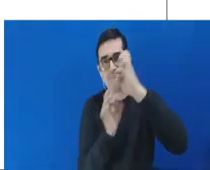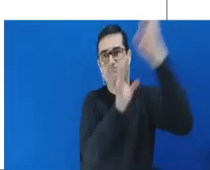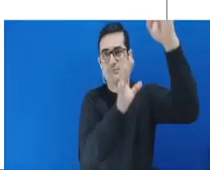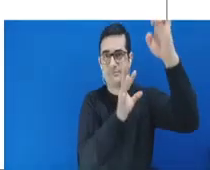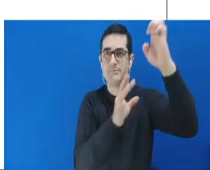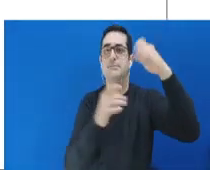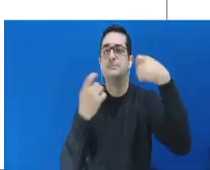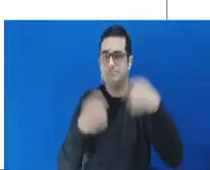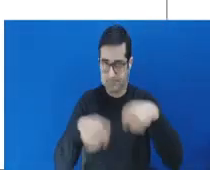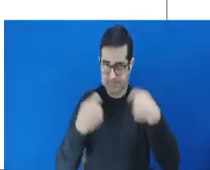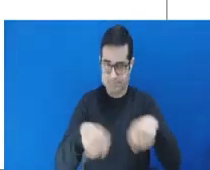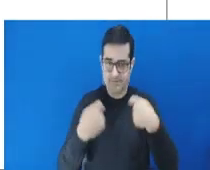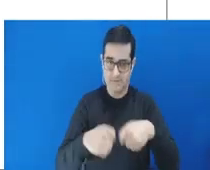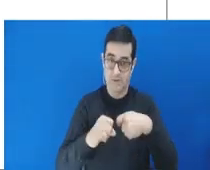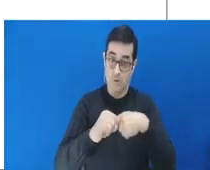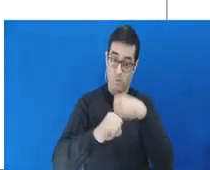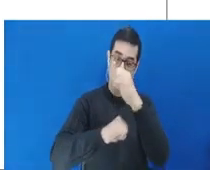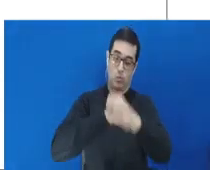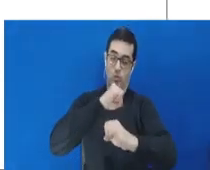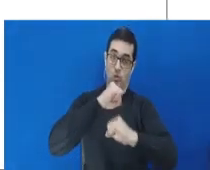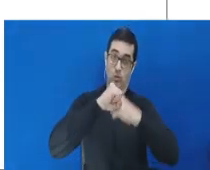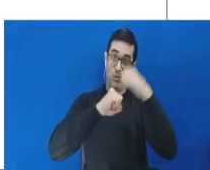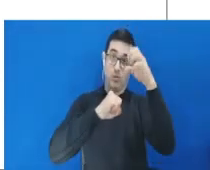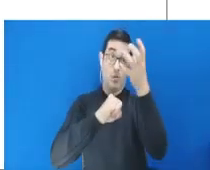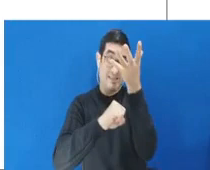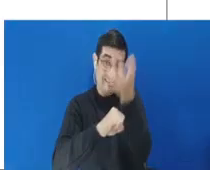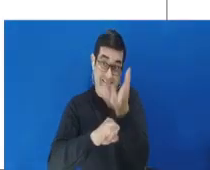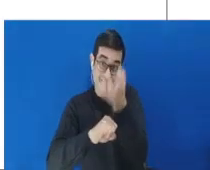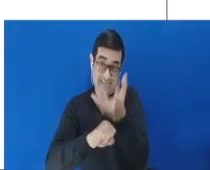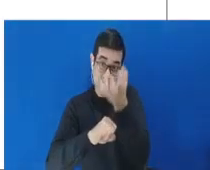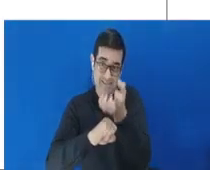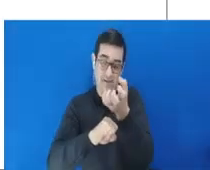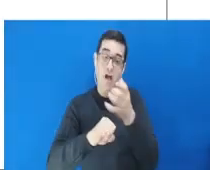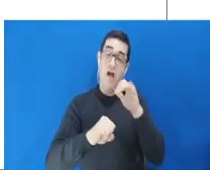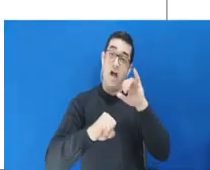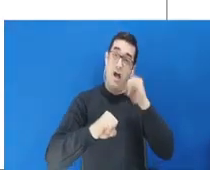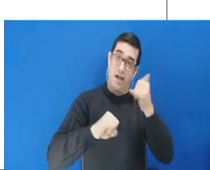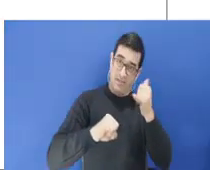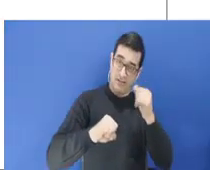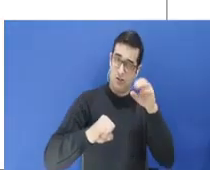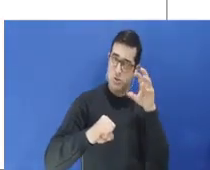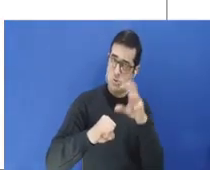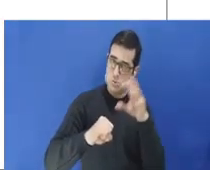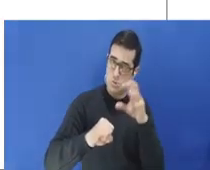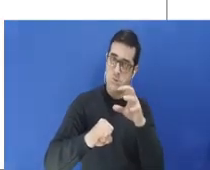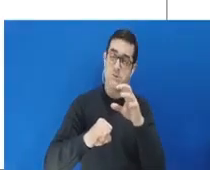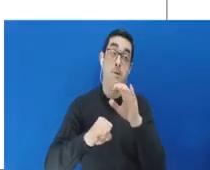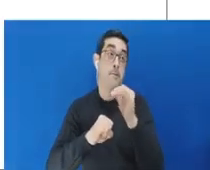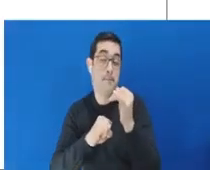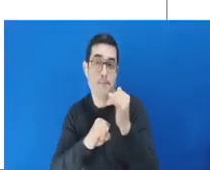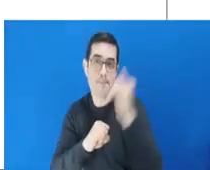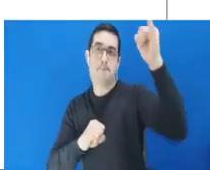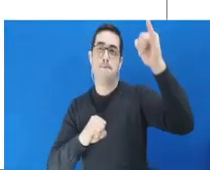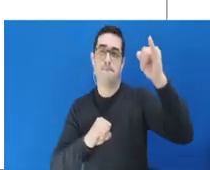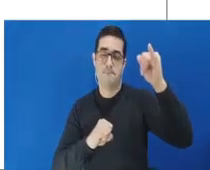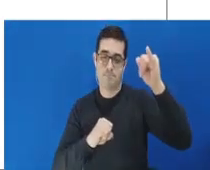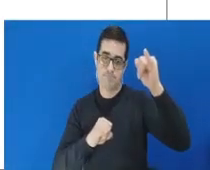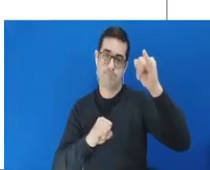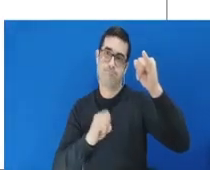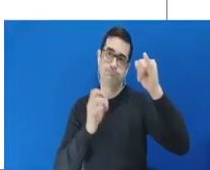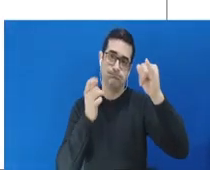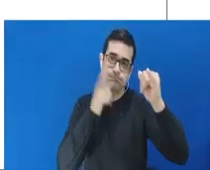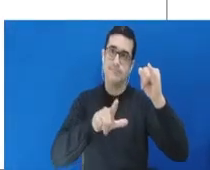o núcleo está atraindo e eu preciso dar energia suficiente para expulsar. A energia gasta,